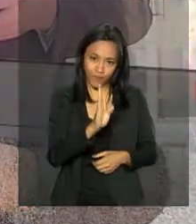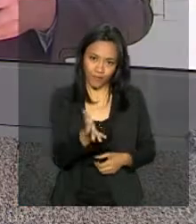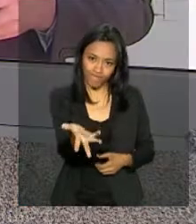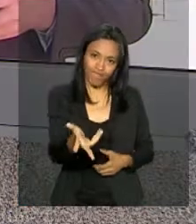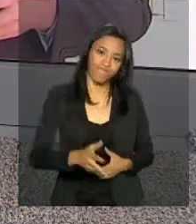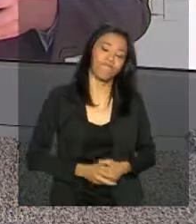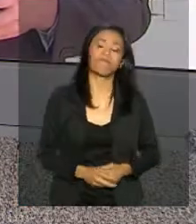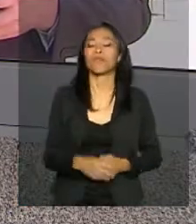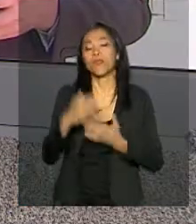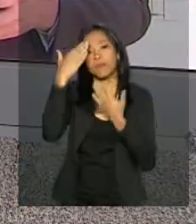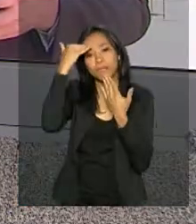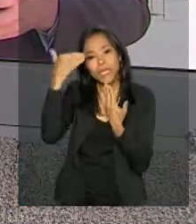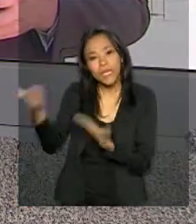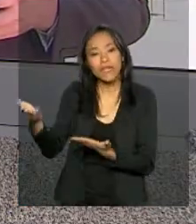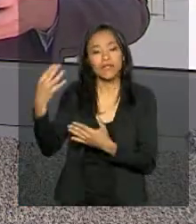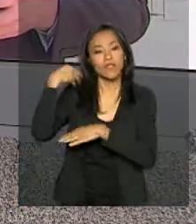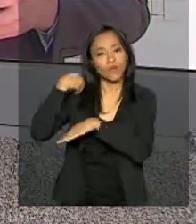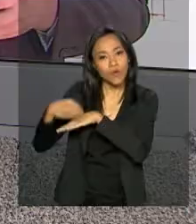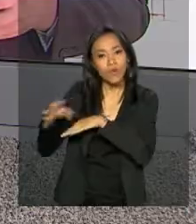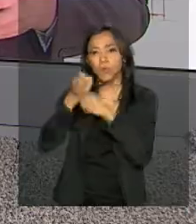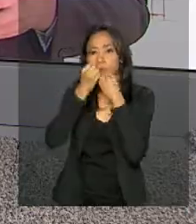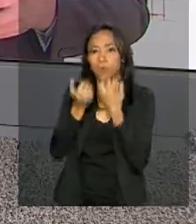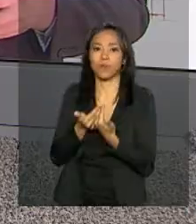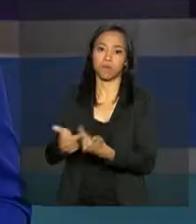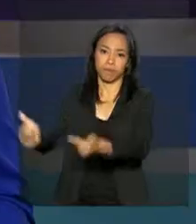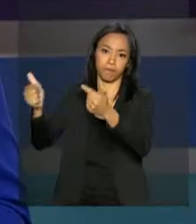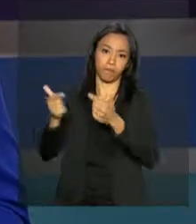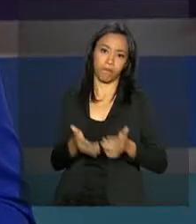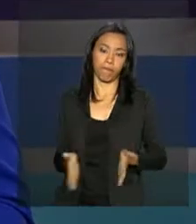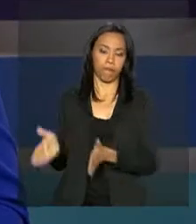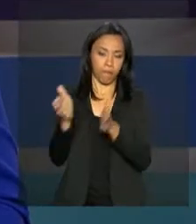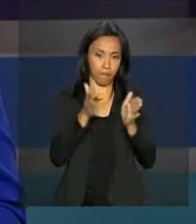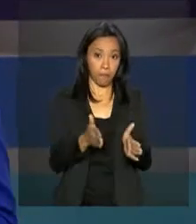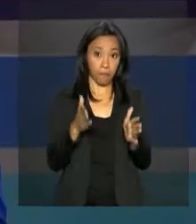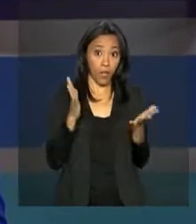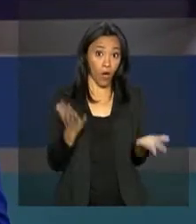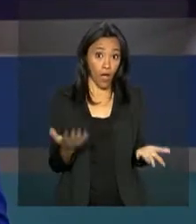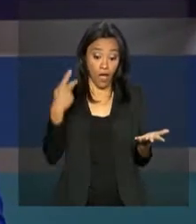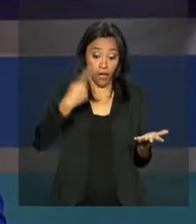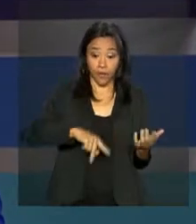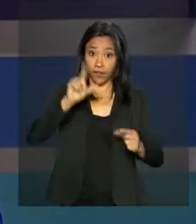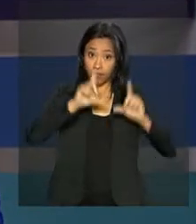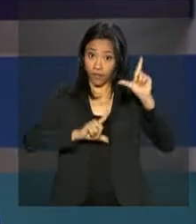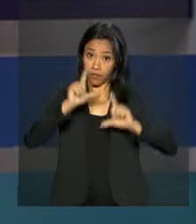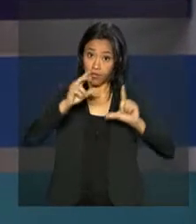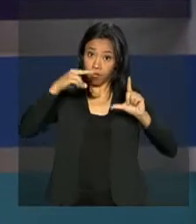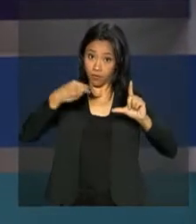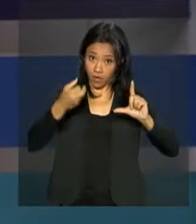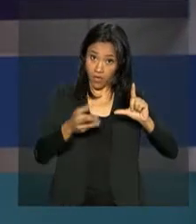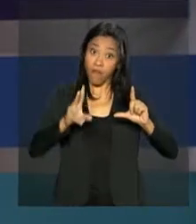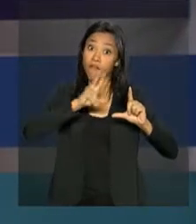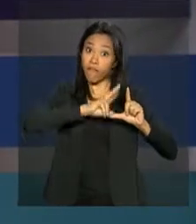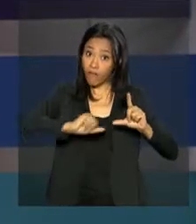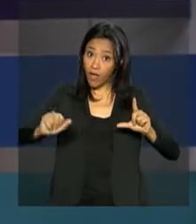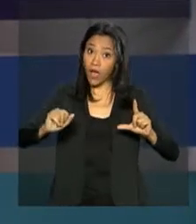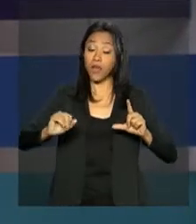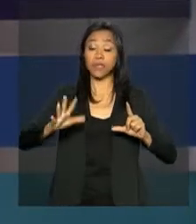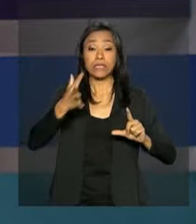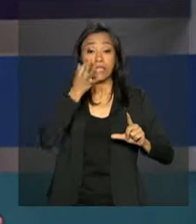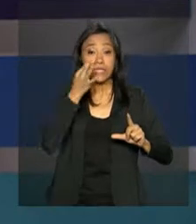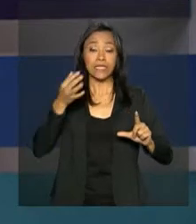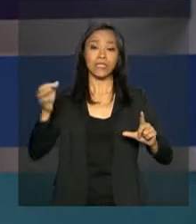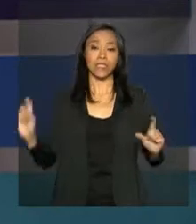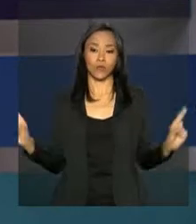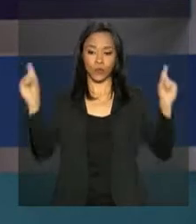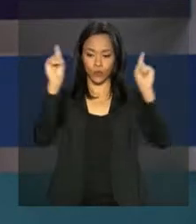obrigada nem pelas suas informações bom trabalho pra você e olha a tv nbr e vai transmitir ao vivo a declaração dos dois presidentes